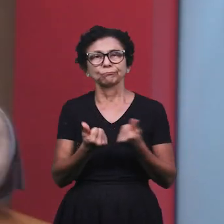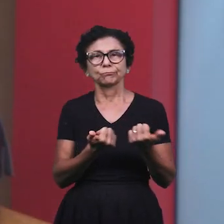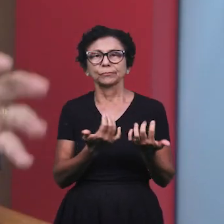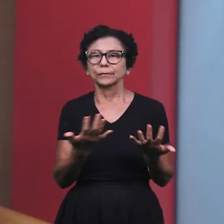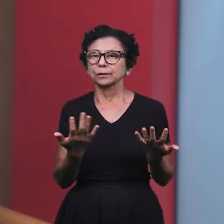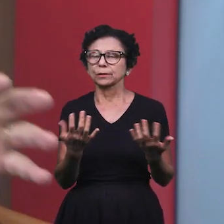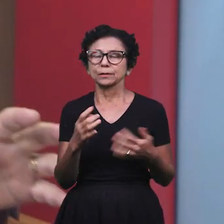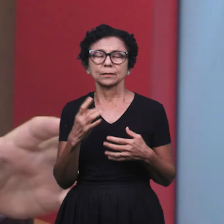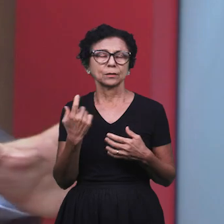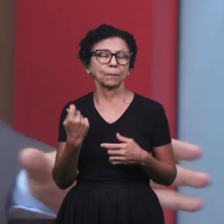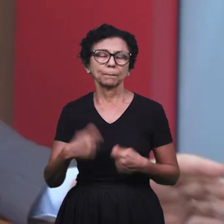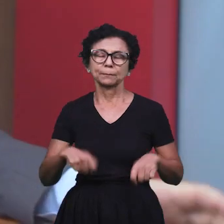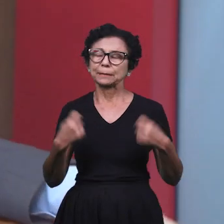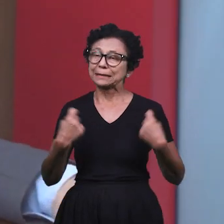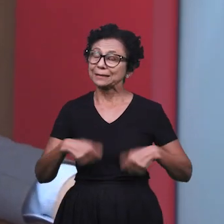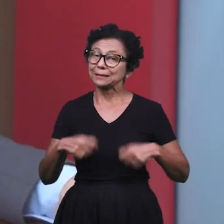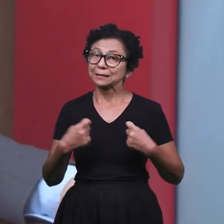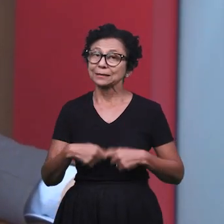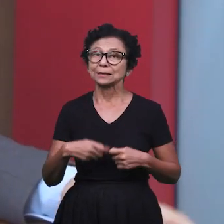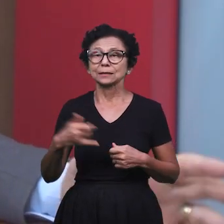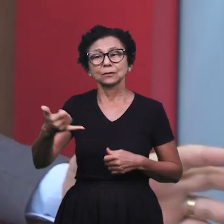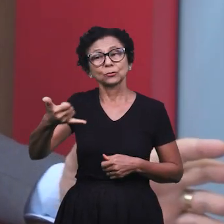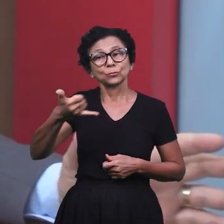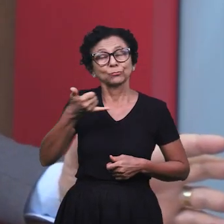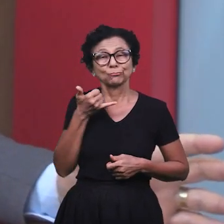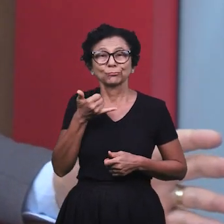fazer as coisas na igreja sem o uso hoje